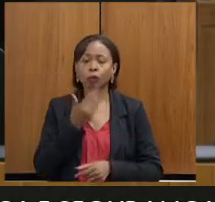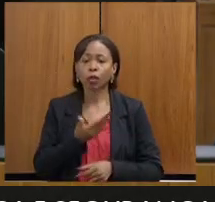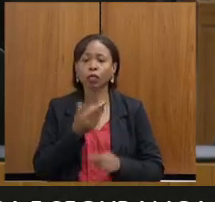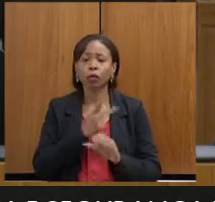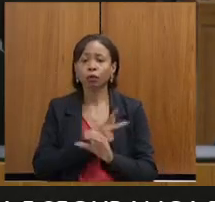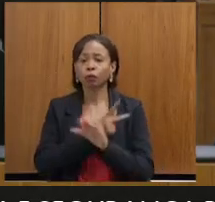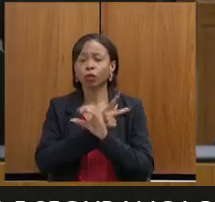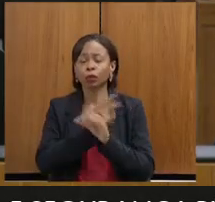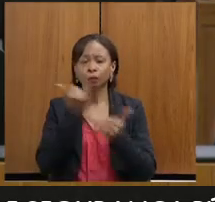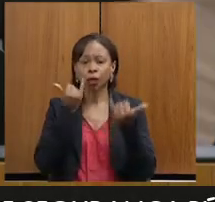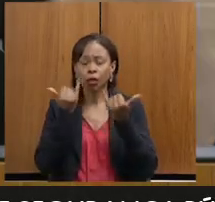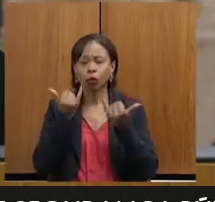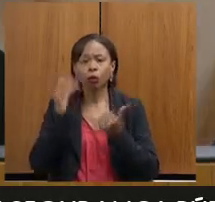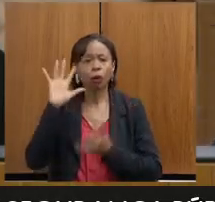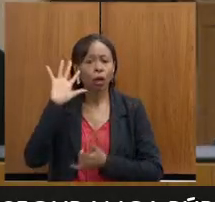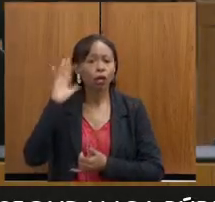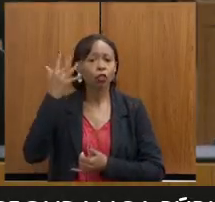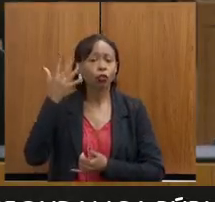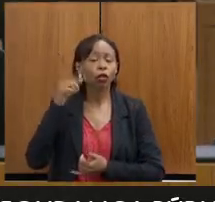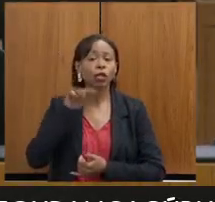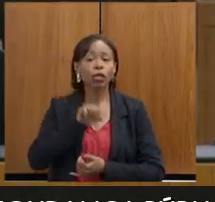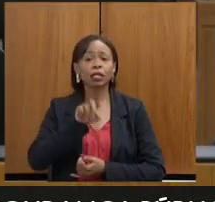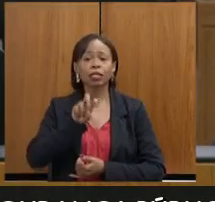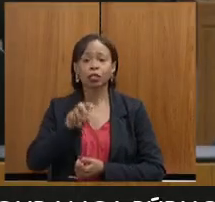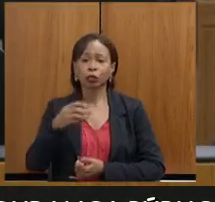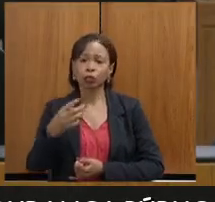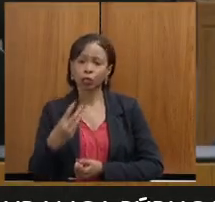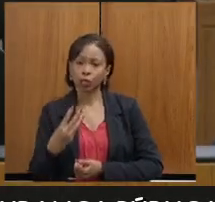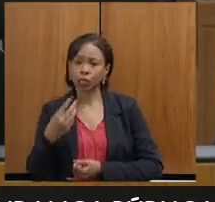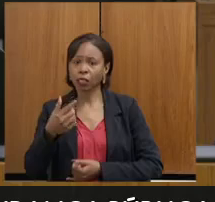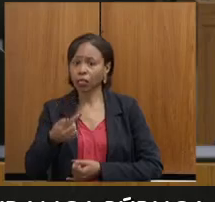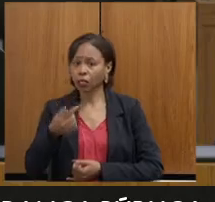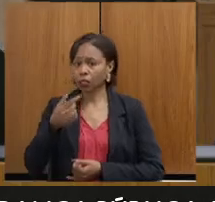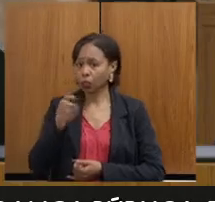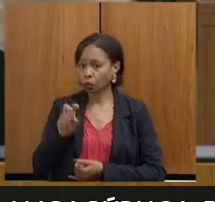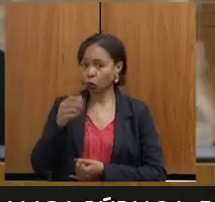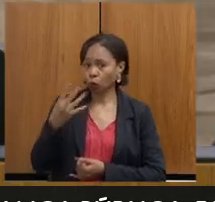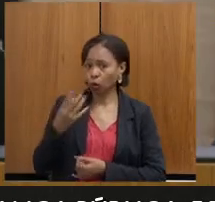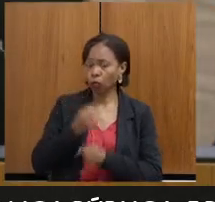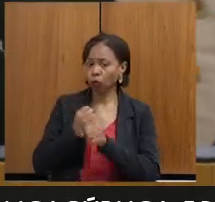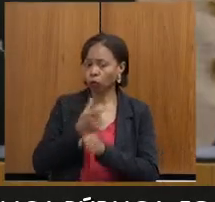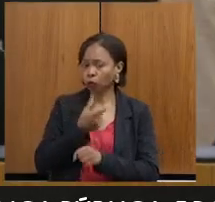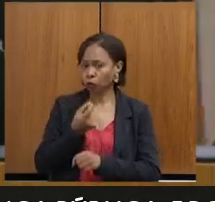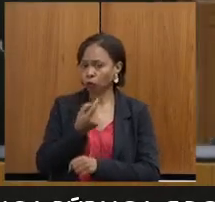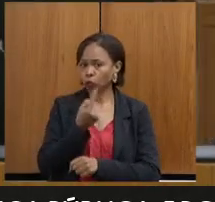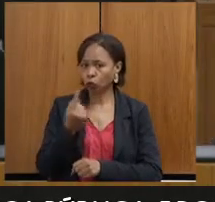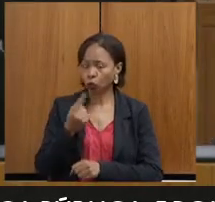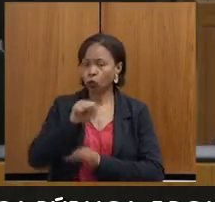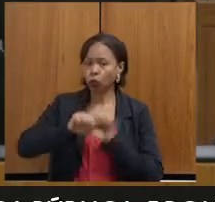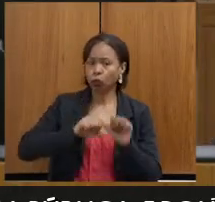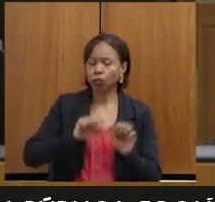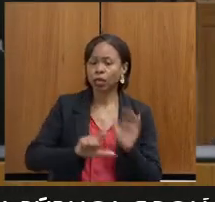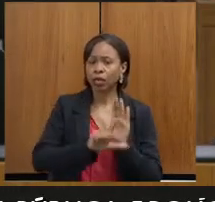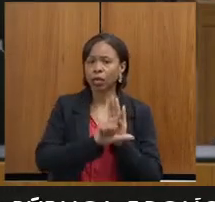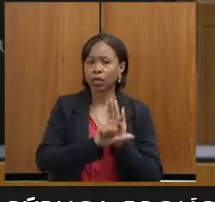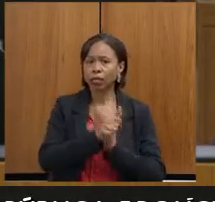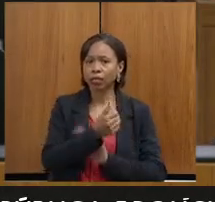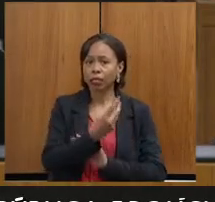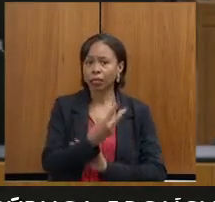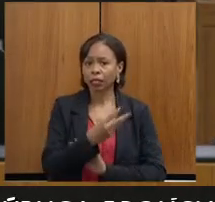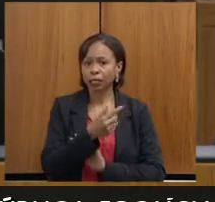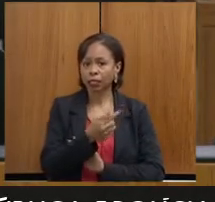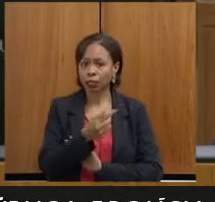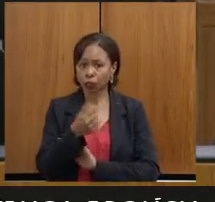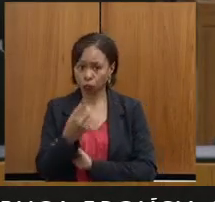Minas Gerais pedir providência para que corpo a lei 2375 4754 2021 que altera lei 13772